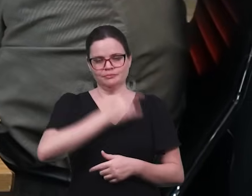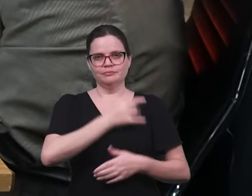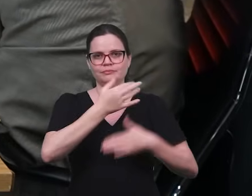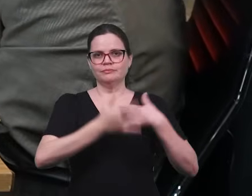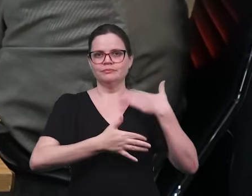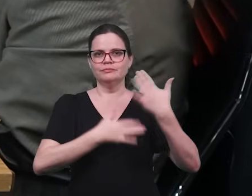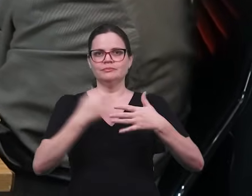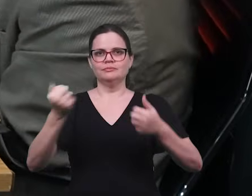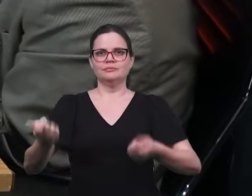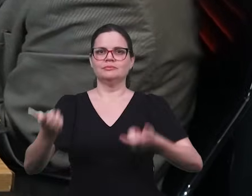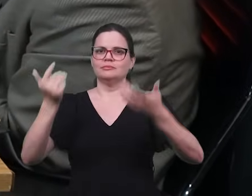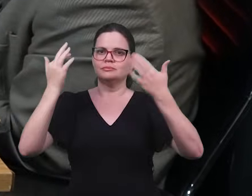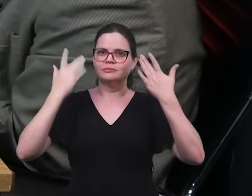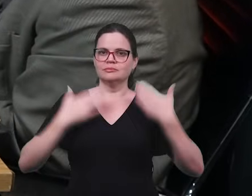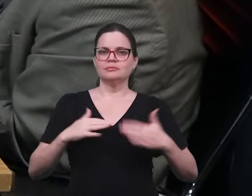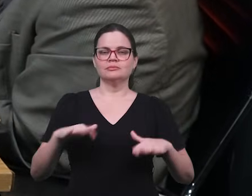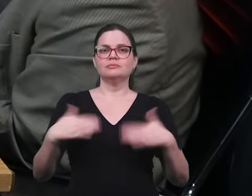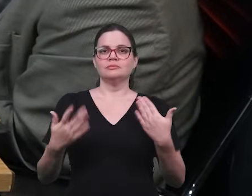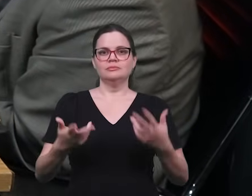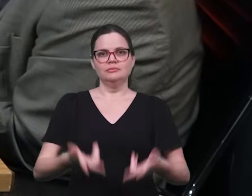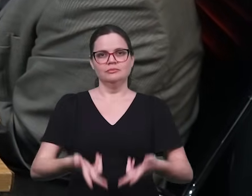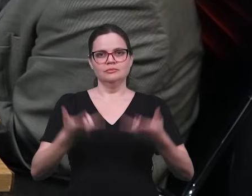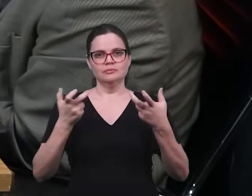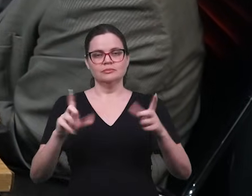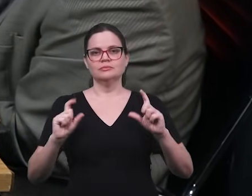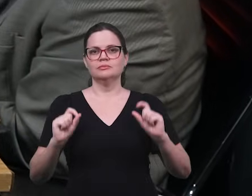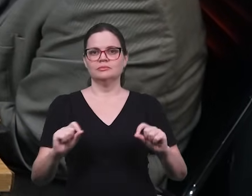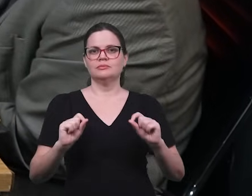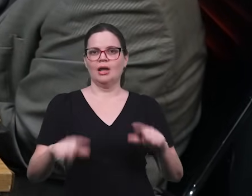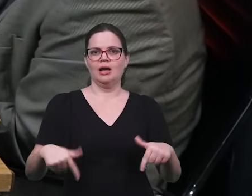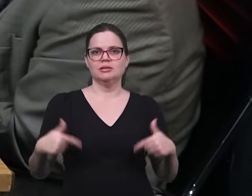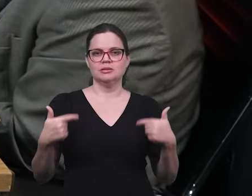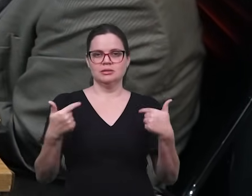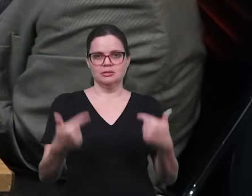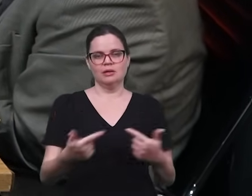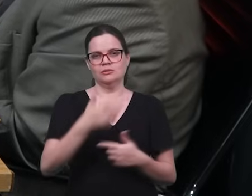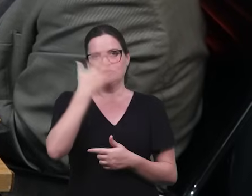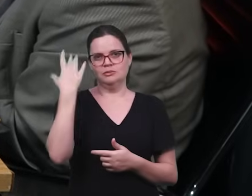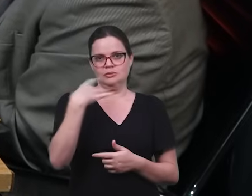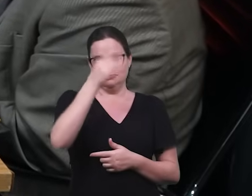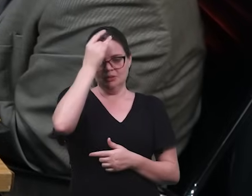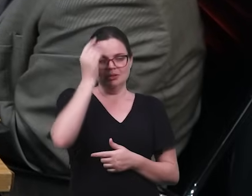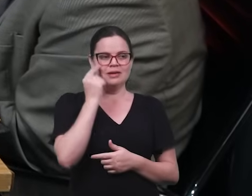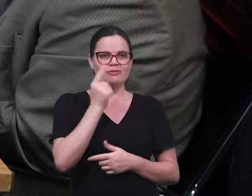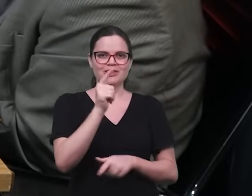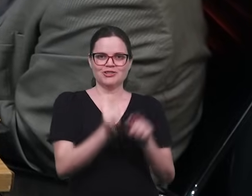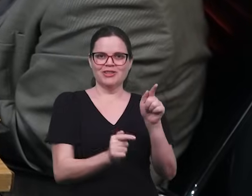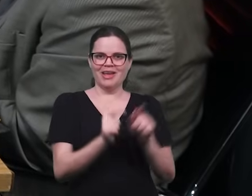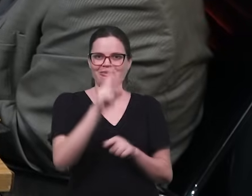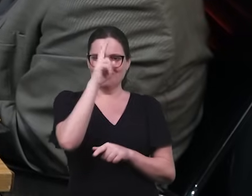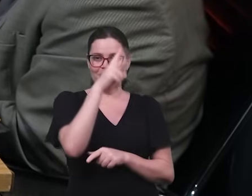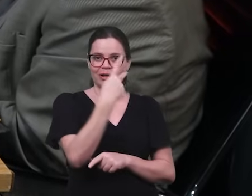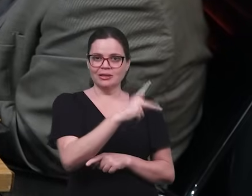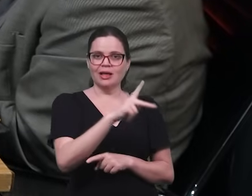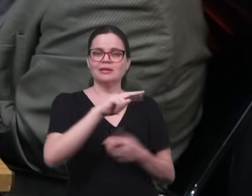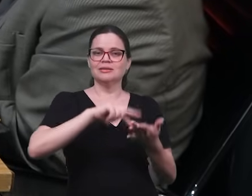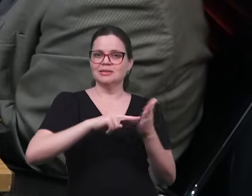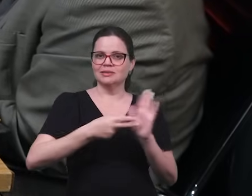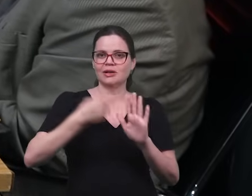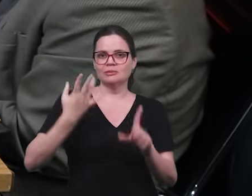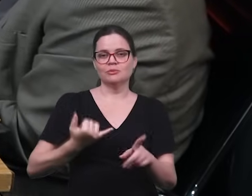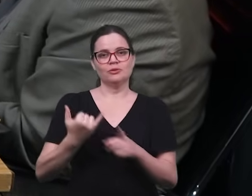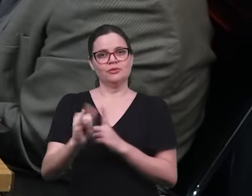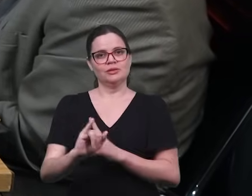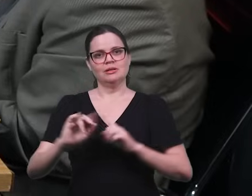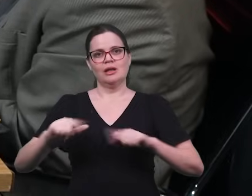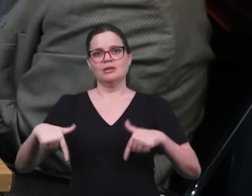bênção, não sei o quê. Então, a ação do Espírito, a gente vê claramente aqui, nesse modelo aqui, nessa parte, mostrando a ação gloriosa do